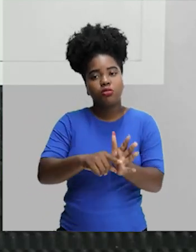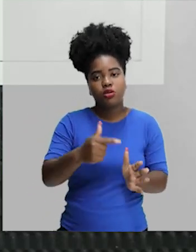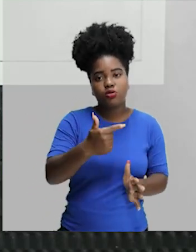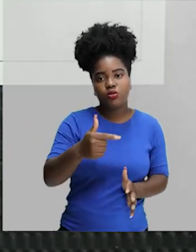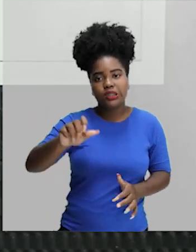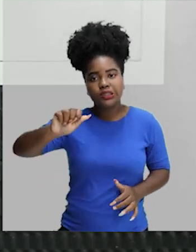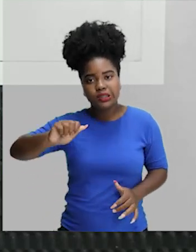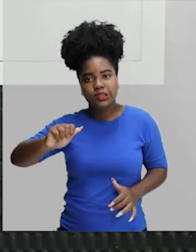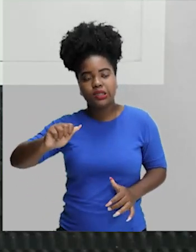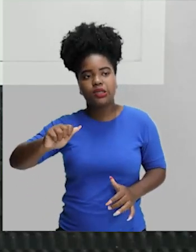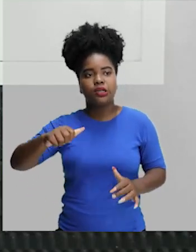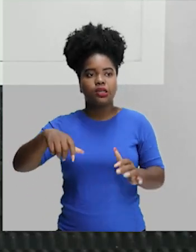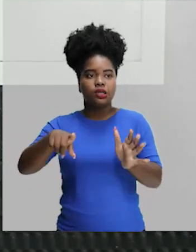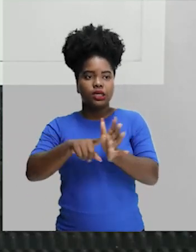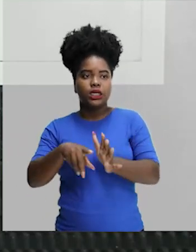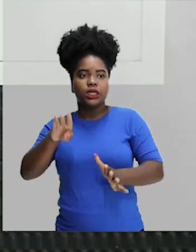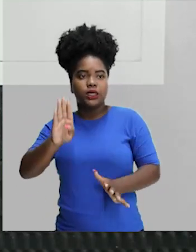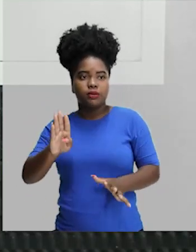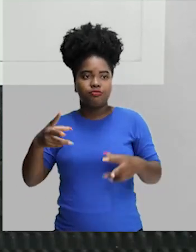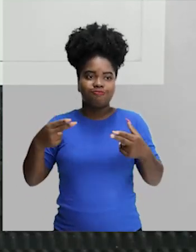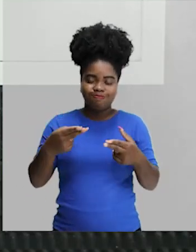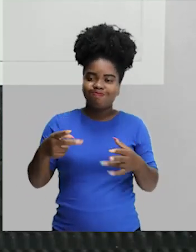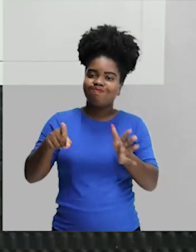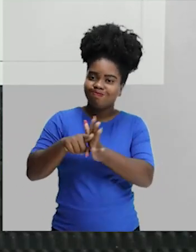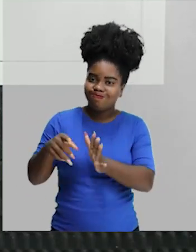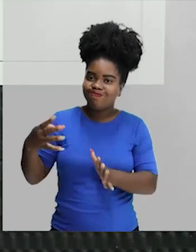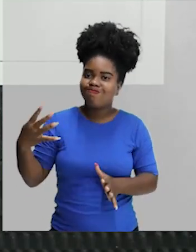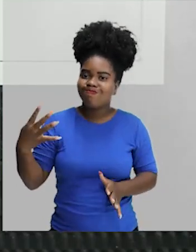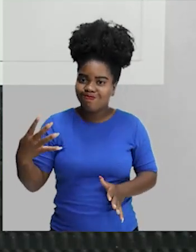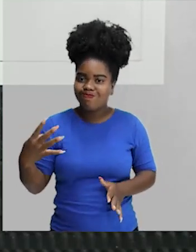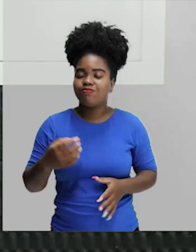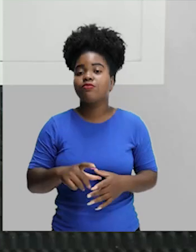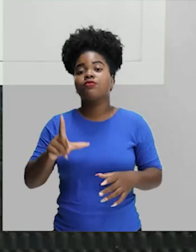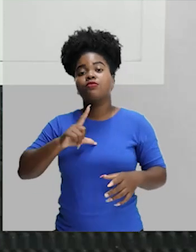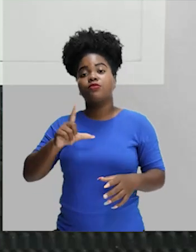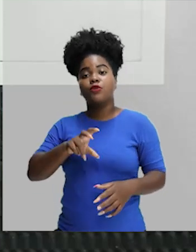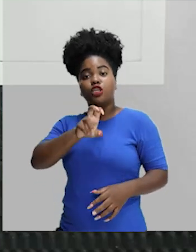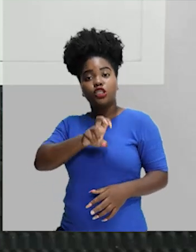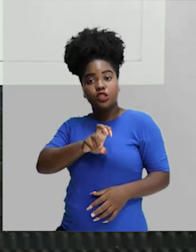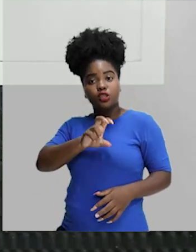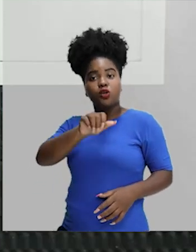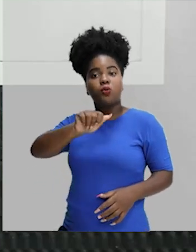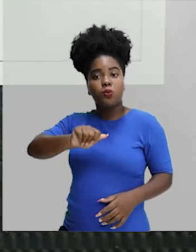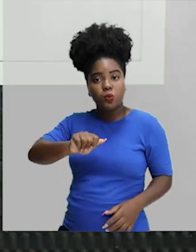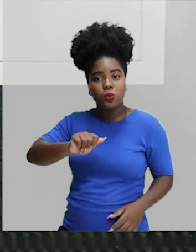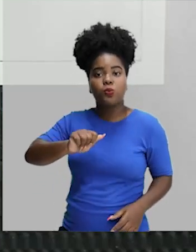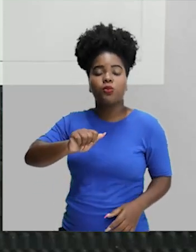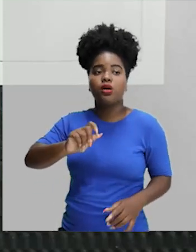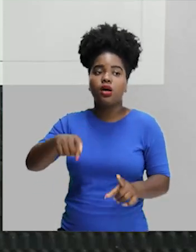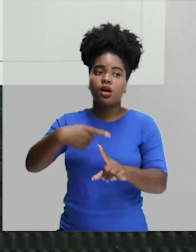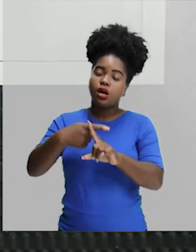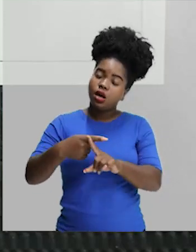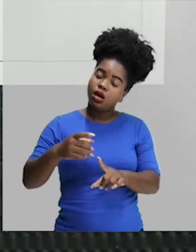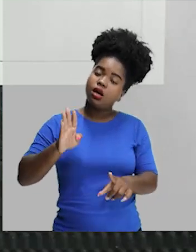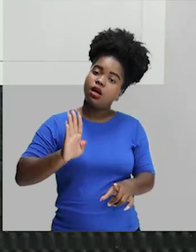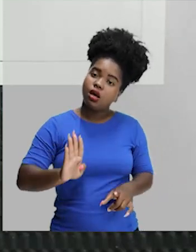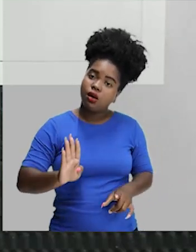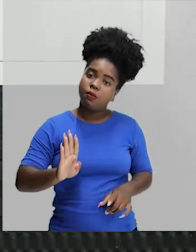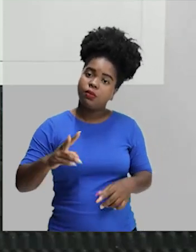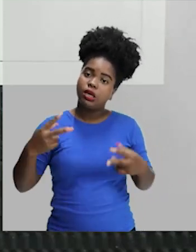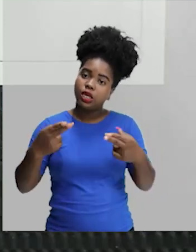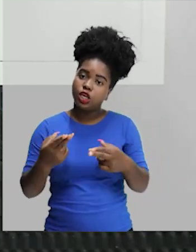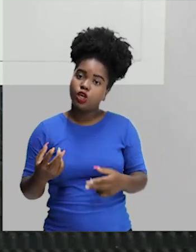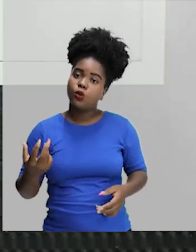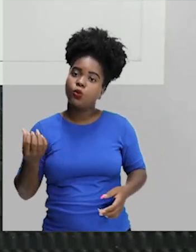menos B igual a 4, a menos 4. Eu vou ter 5A, mais B